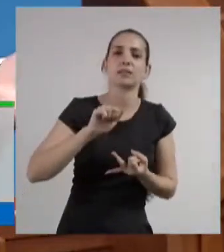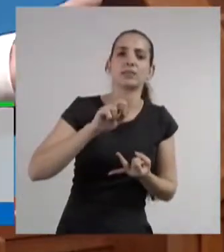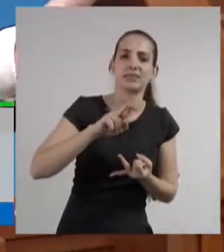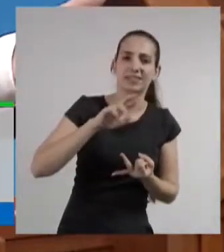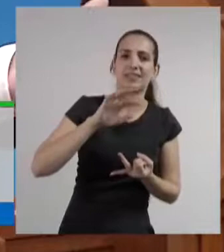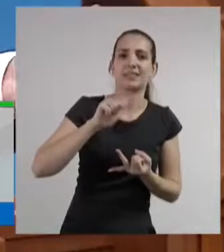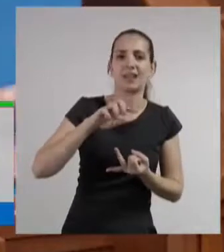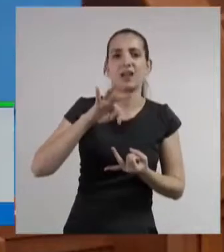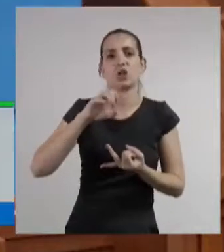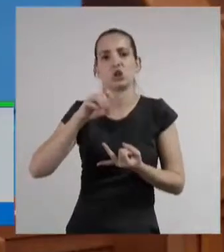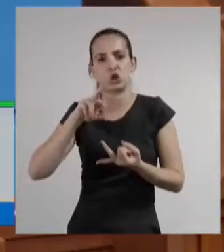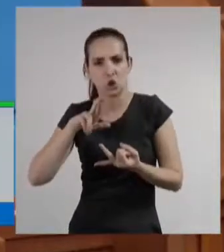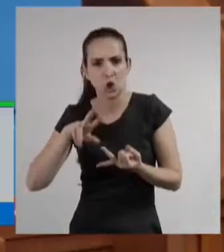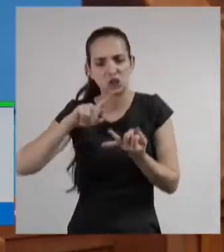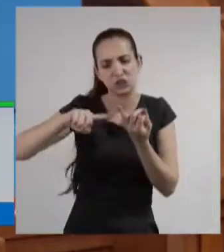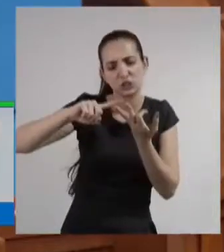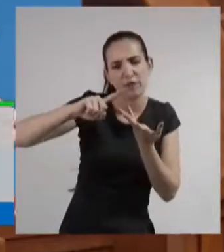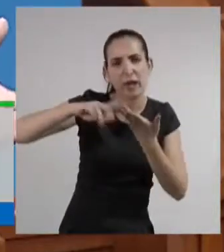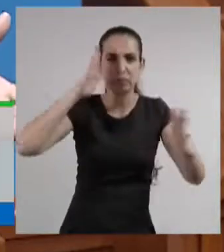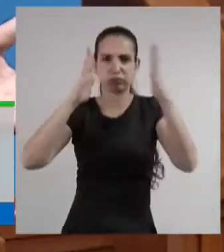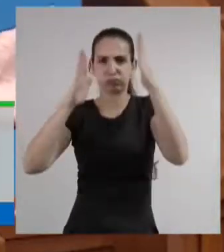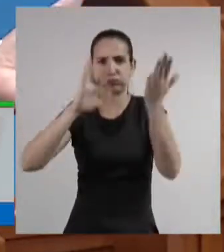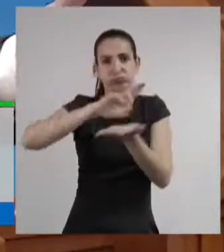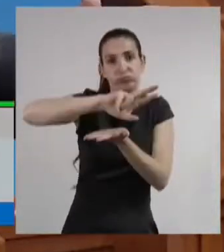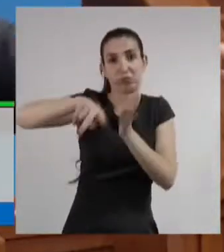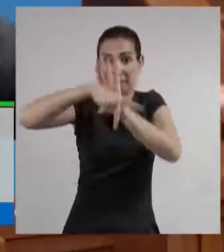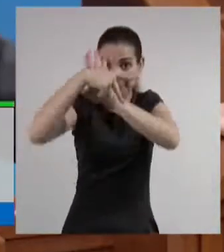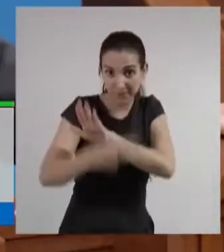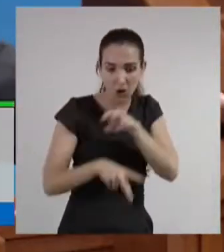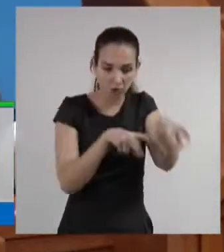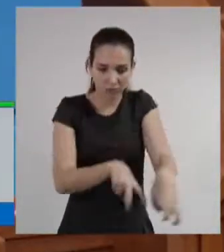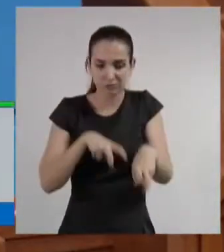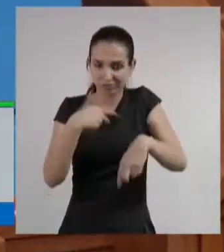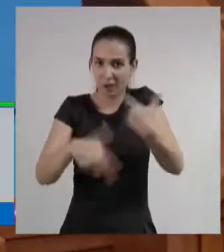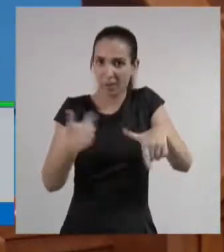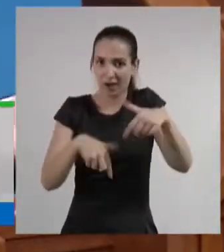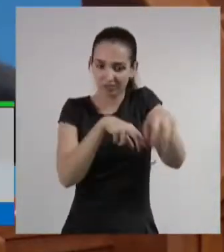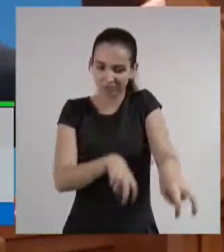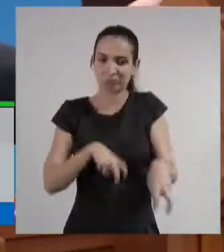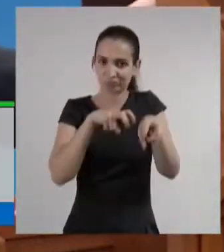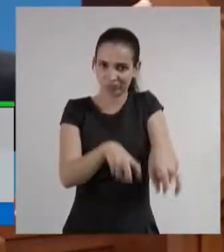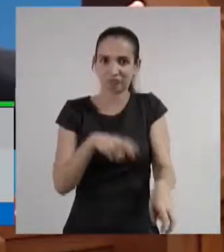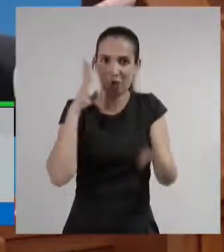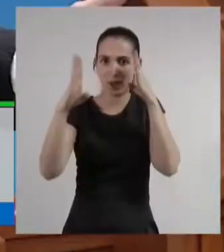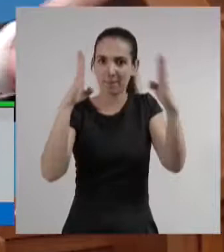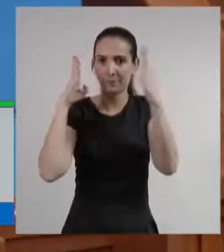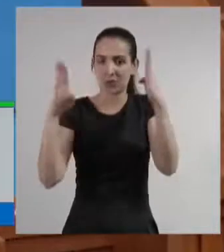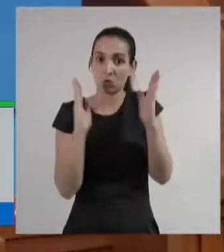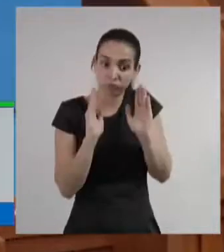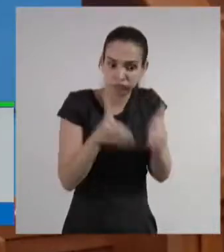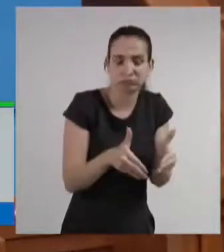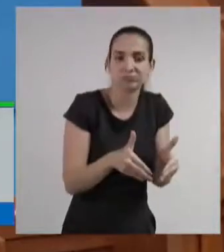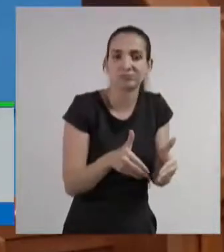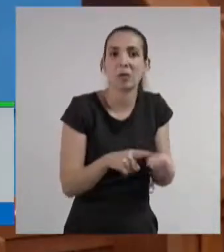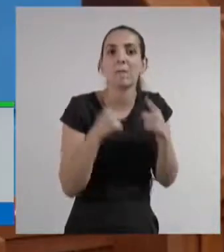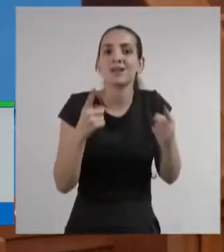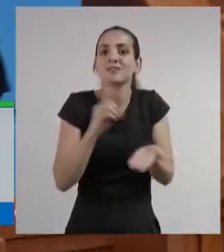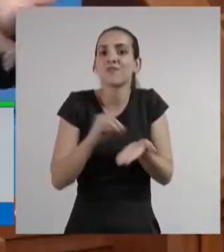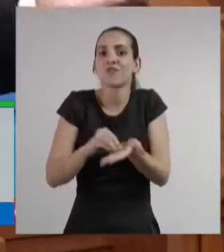quando você constrói uma estrada e faz a compactação dela. Agora, tem que ter as caixas de retenção. Mas quem